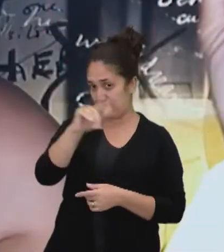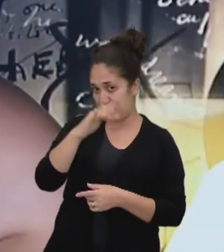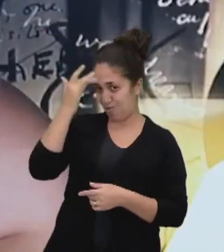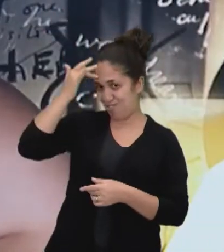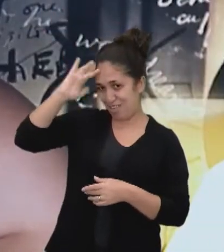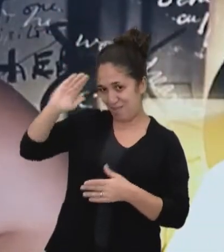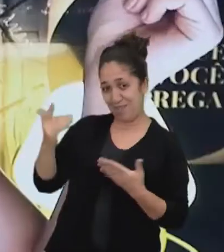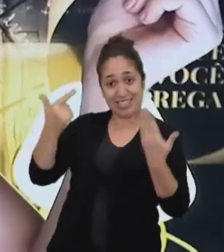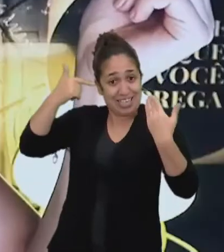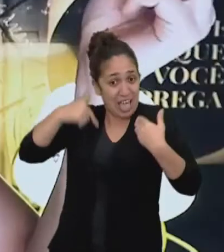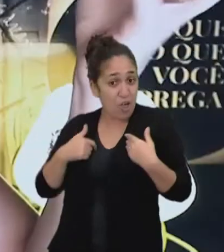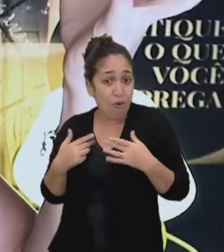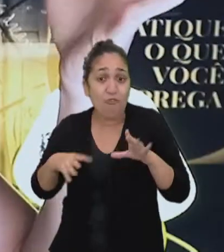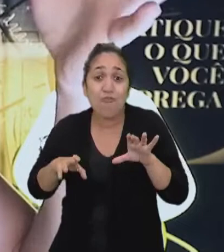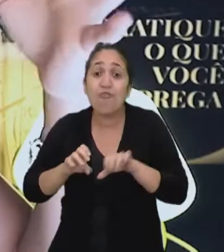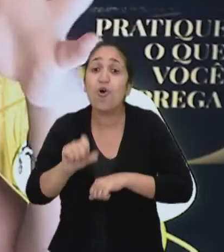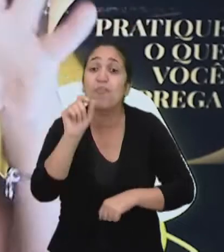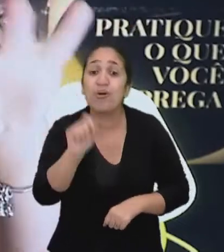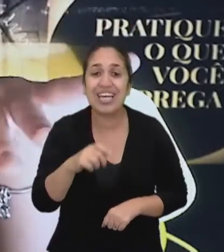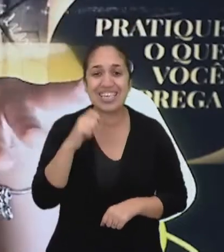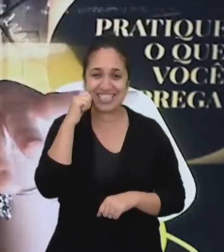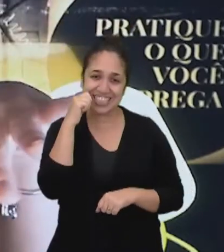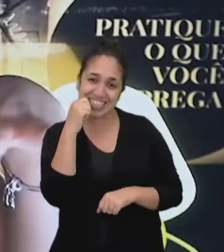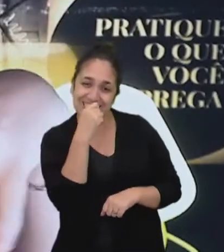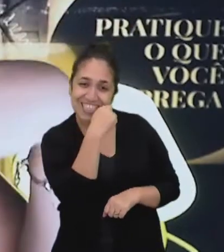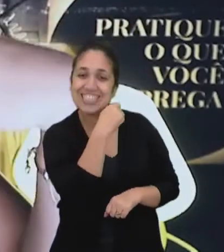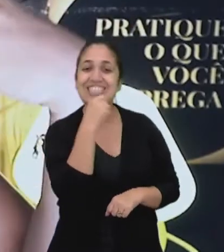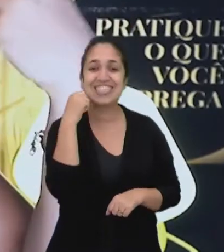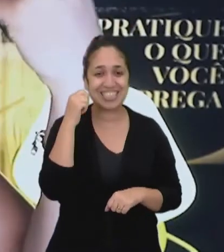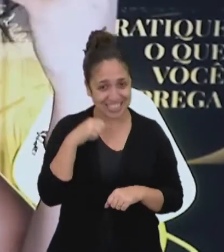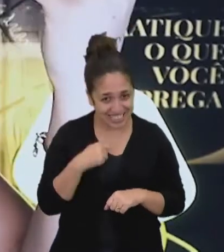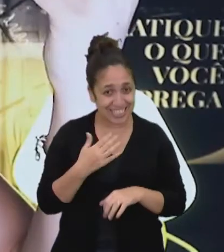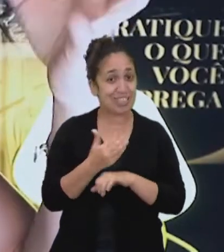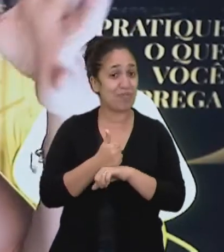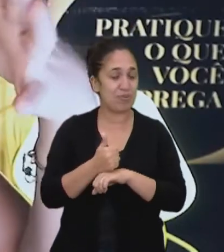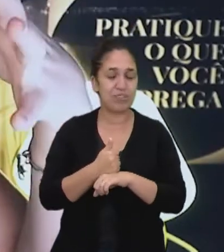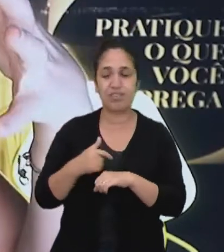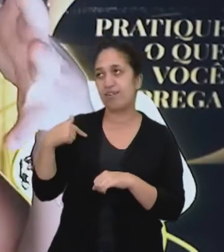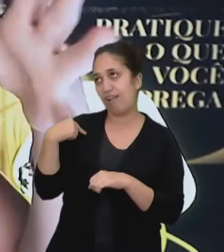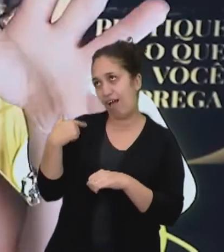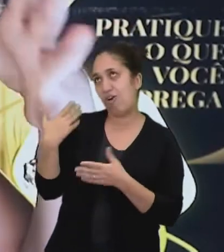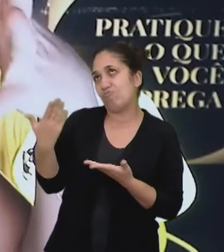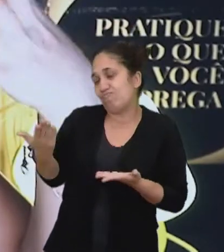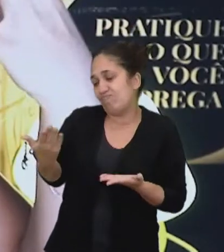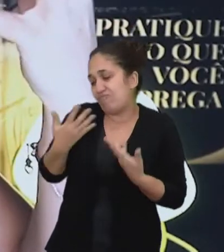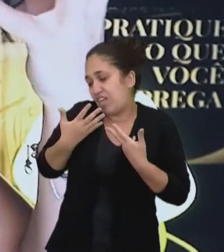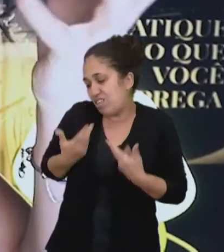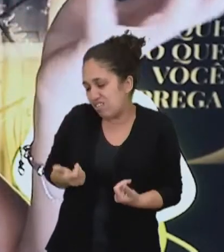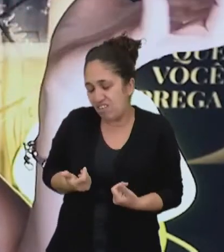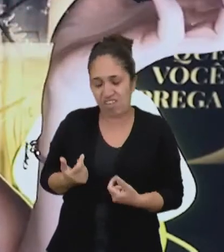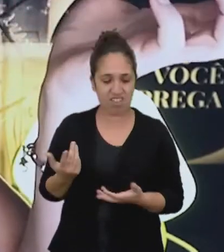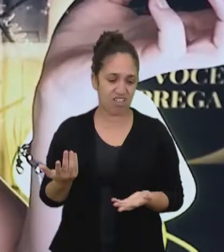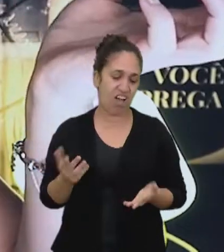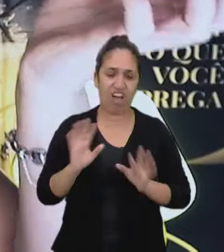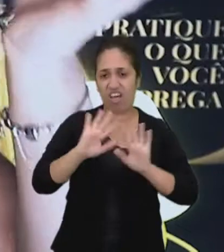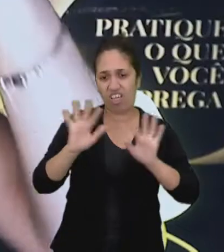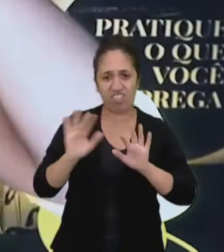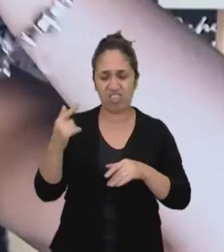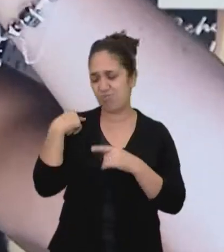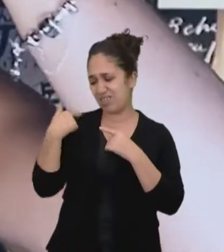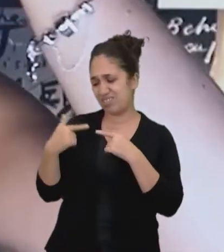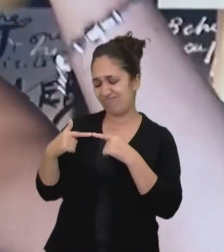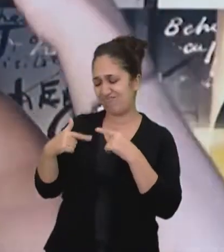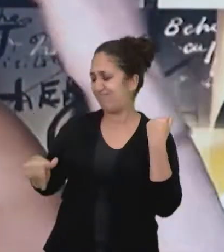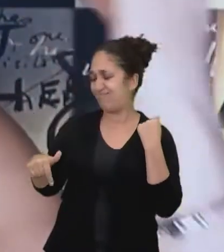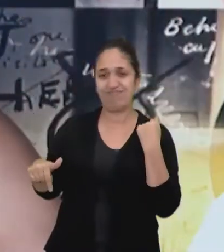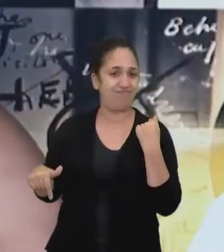sou dentista. Sim, fiz odontologia. Depois eu cansei, na verdade eu cansei não, eu achei que não tinha nada a ver comigo, ficar